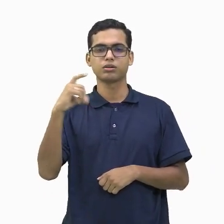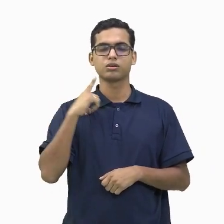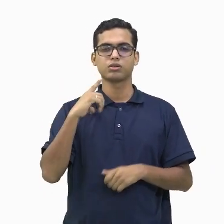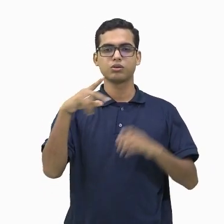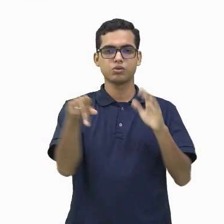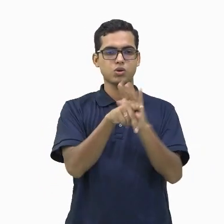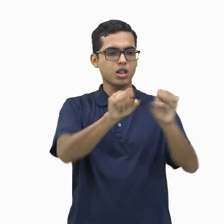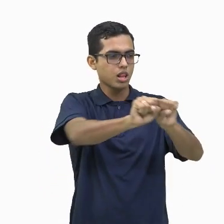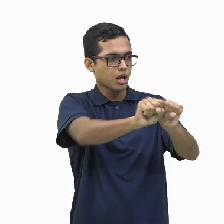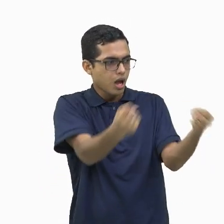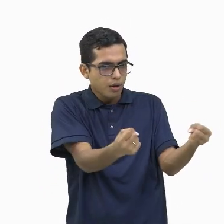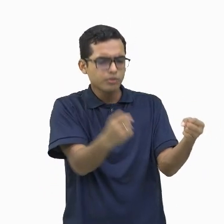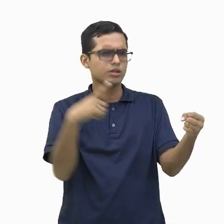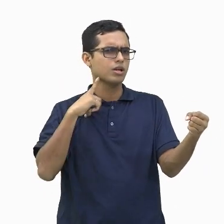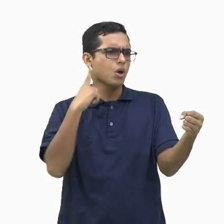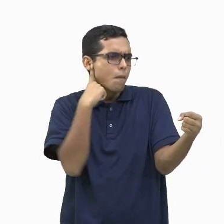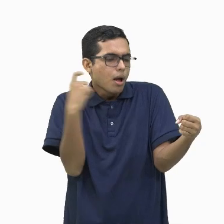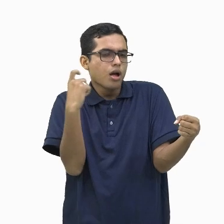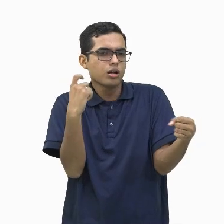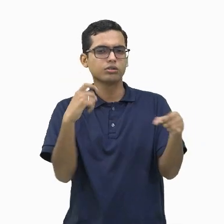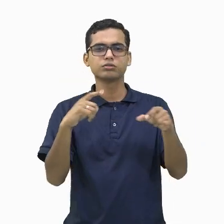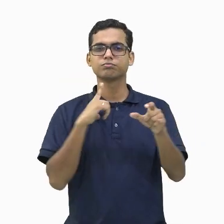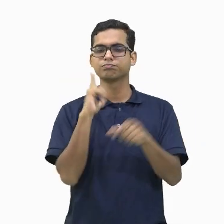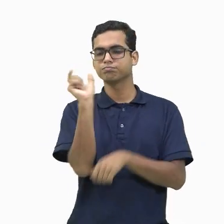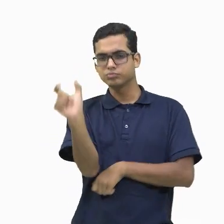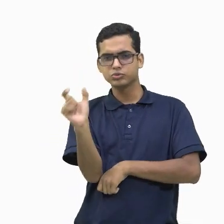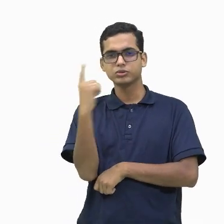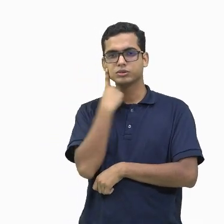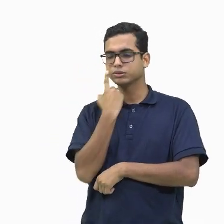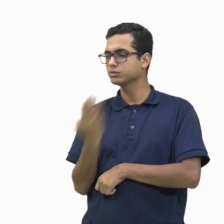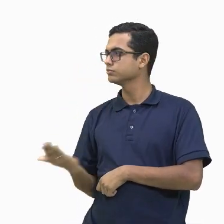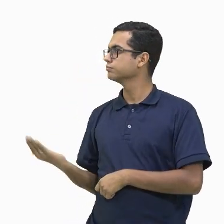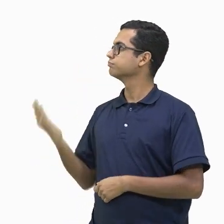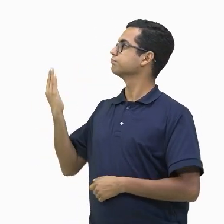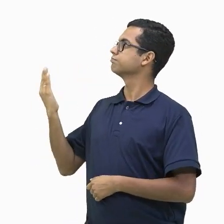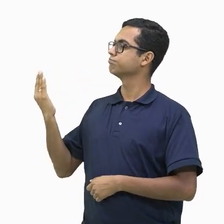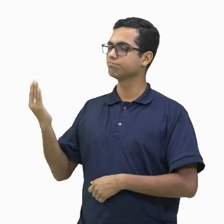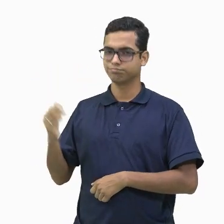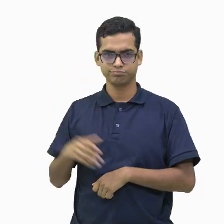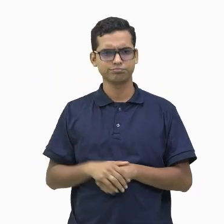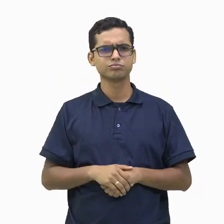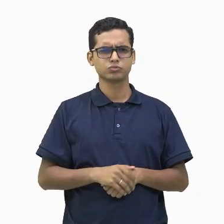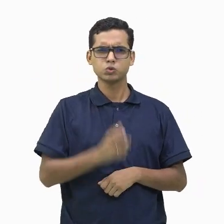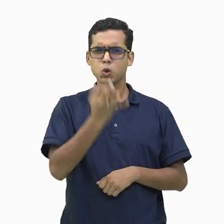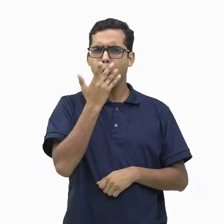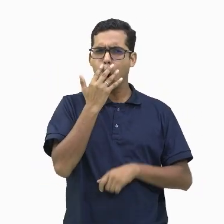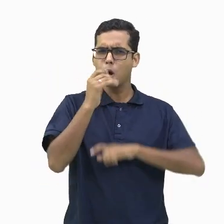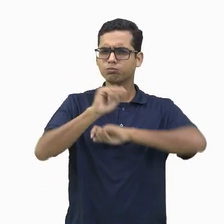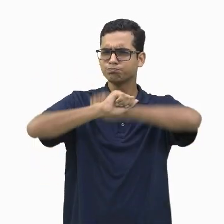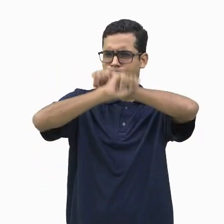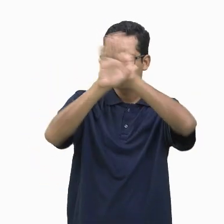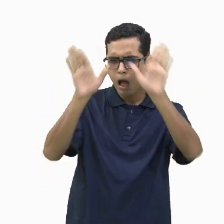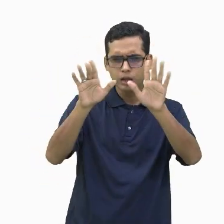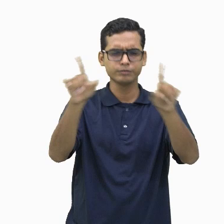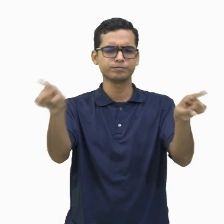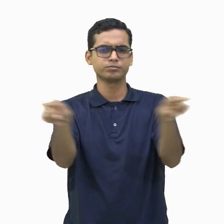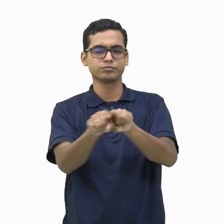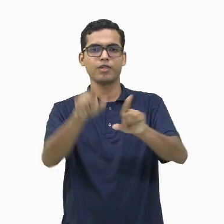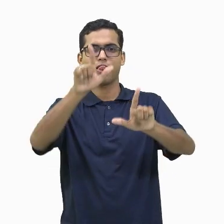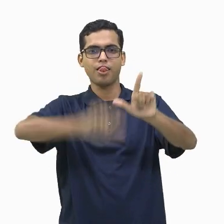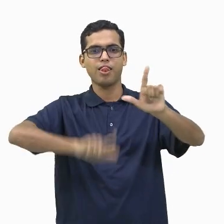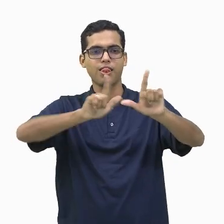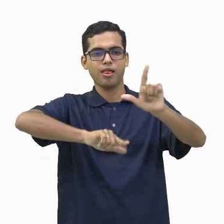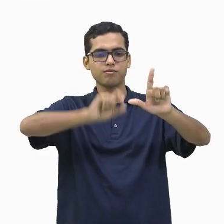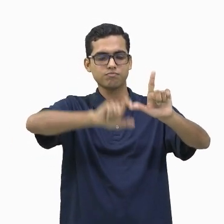né? Tem ali aquele som escrito de maneira bem destacada, com cores fortes, letras grandes, né? Aí o